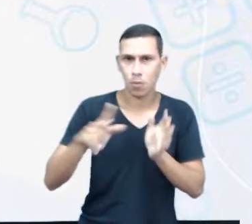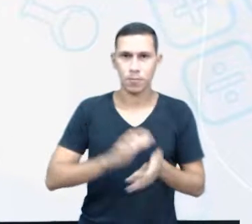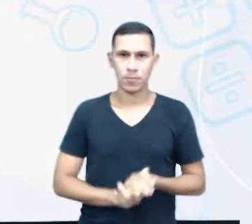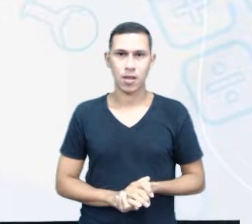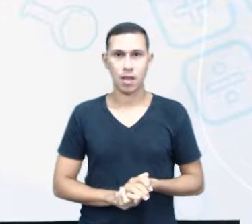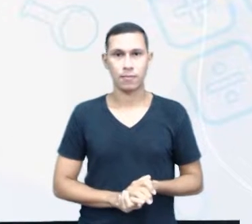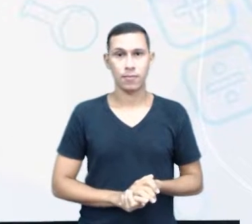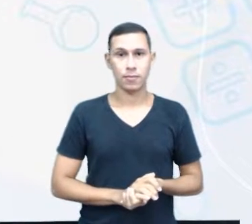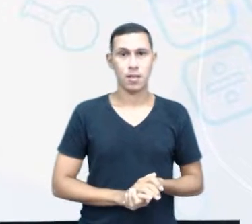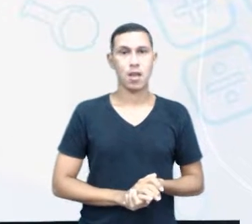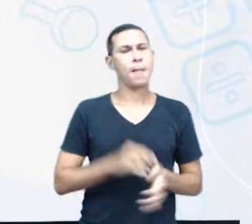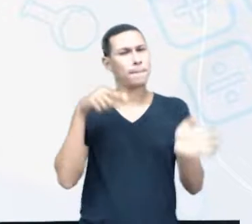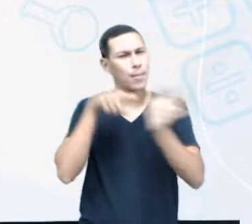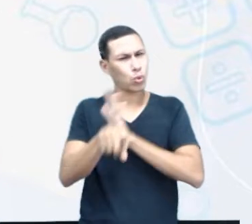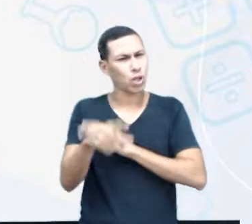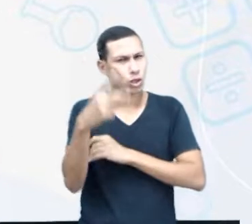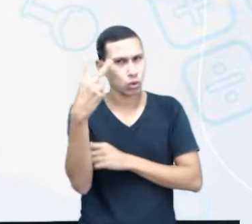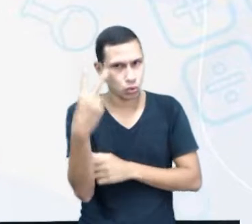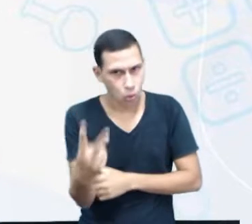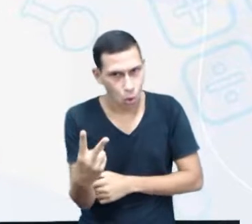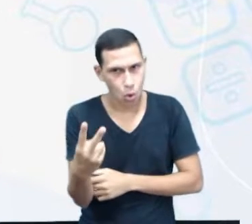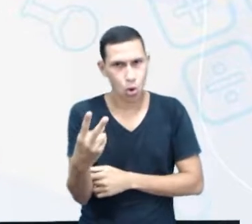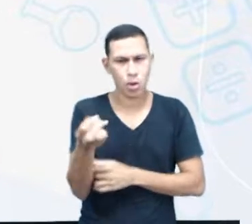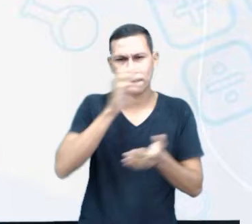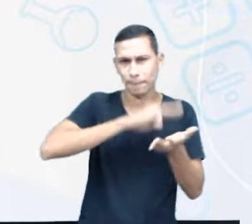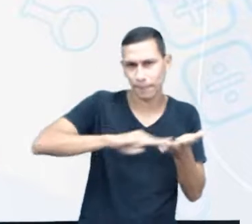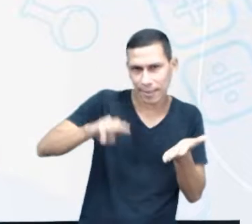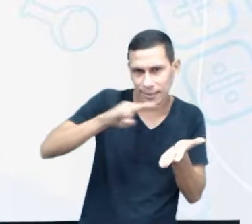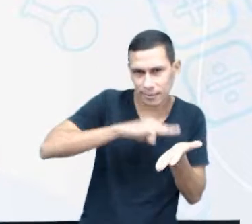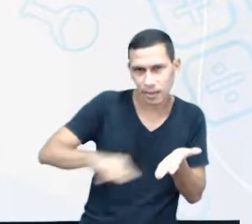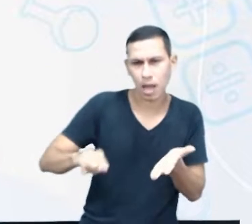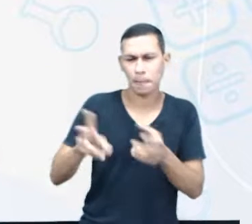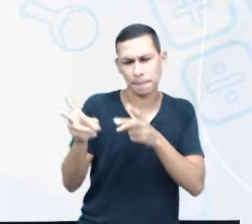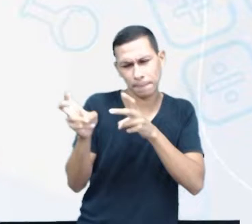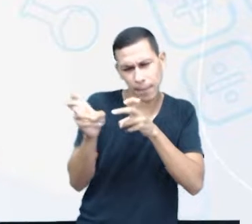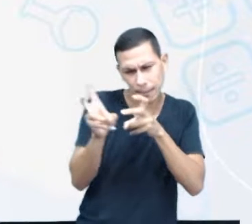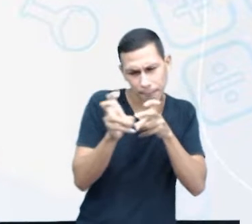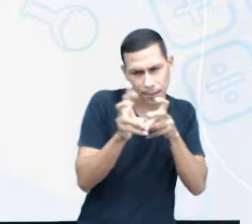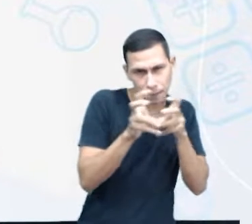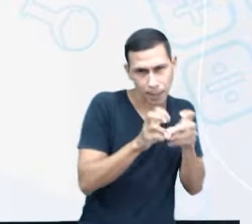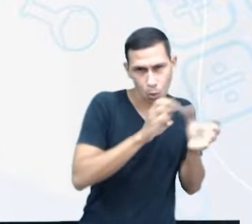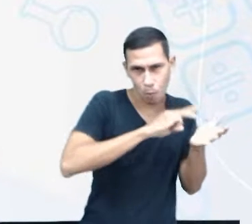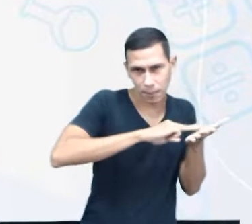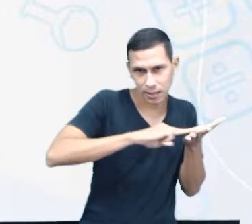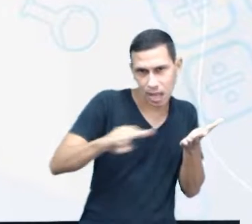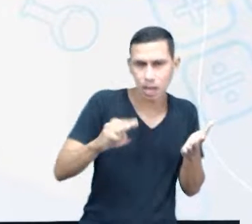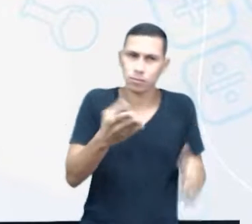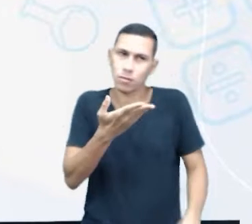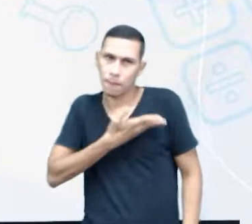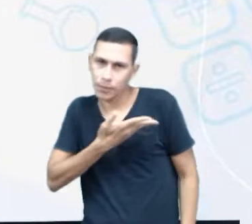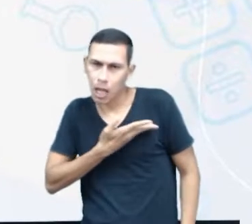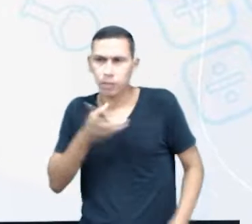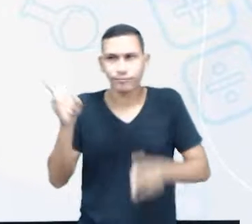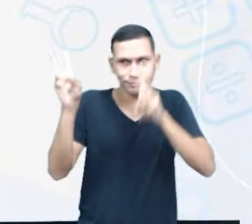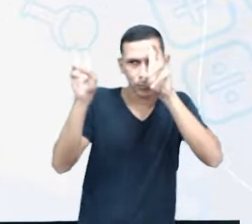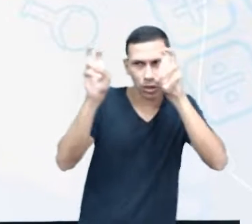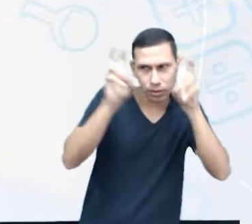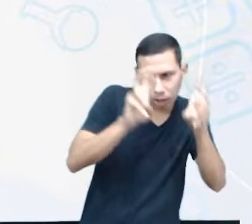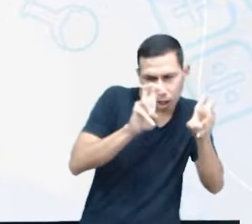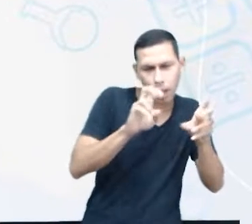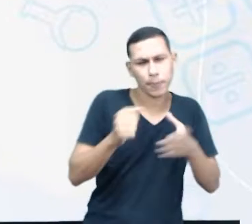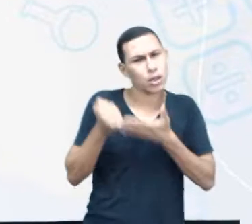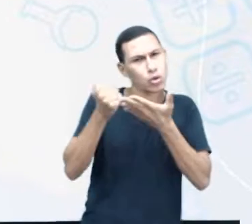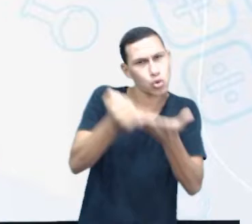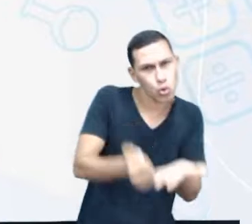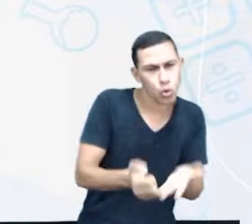ao segundo, à segunda pergunta, que era sobre a mensagem, nós percebemos aí uma mensagem sobre amizade,